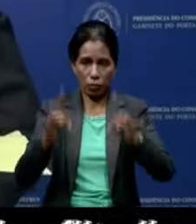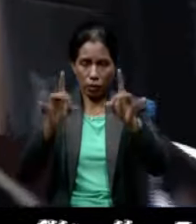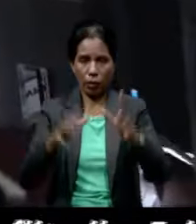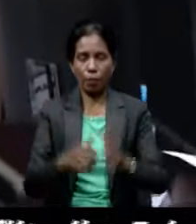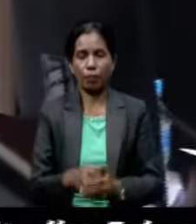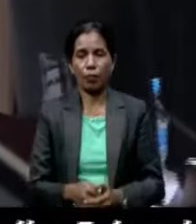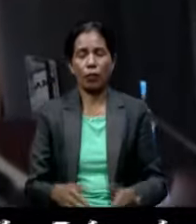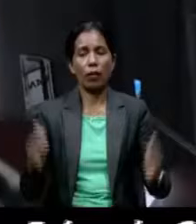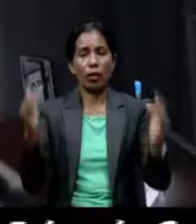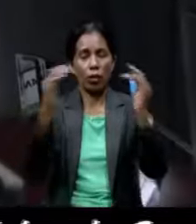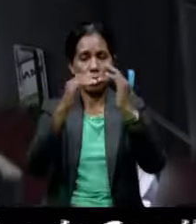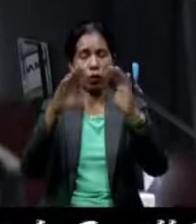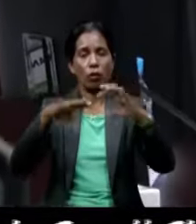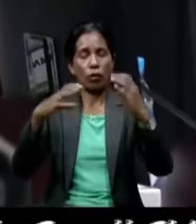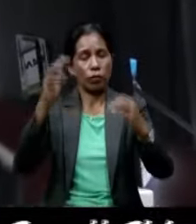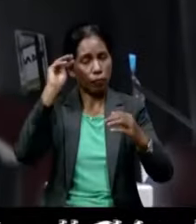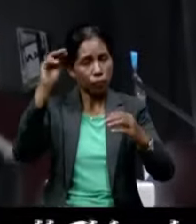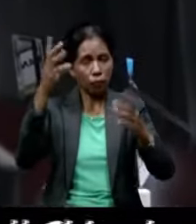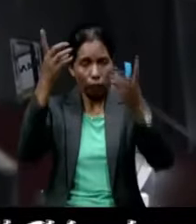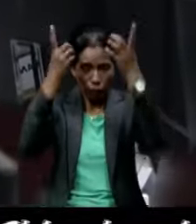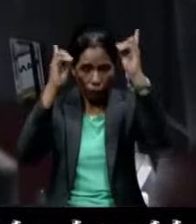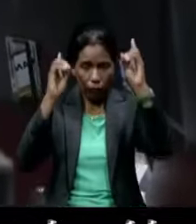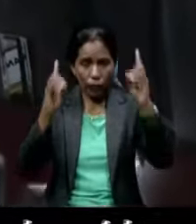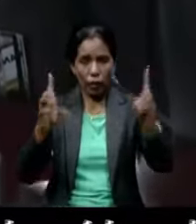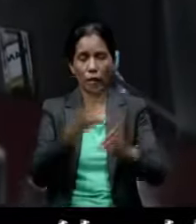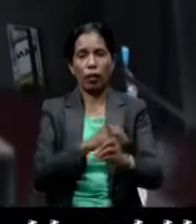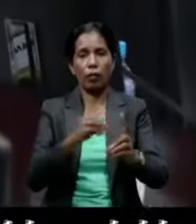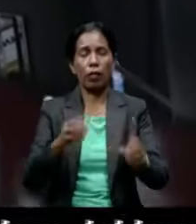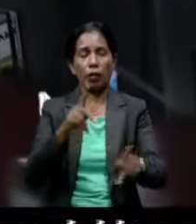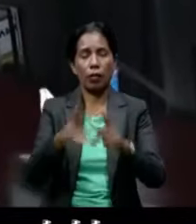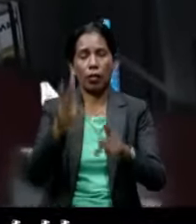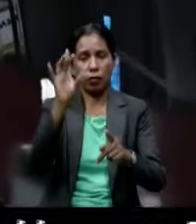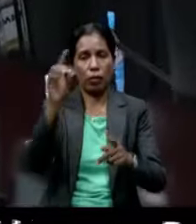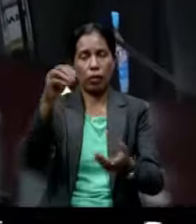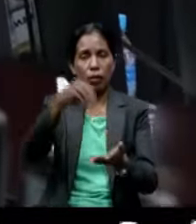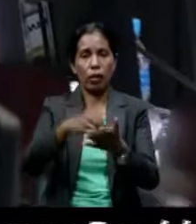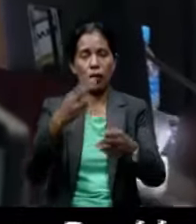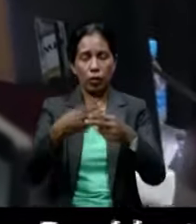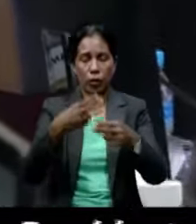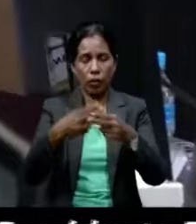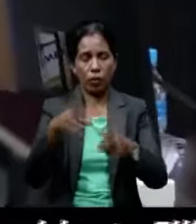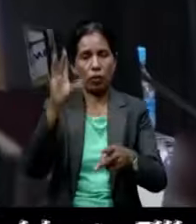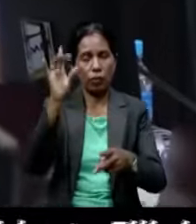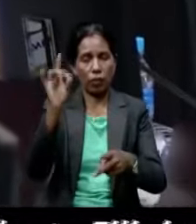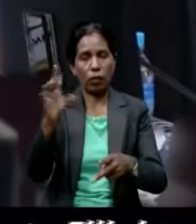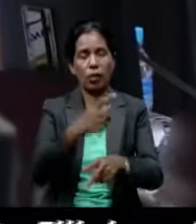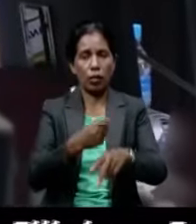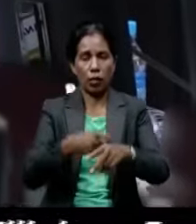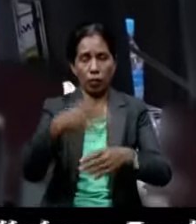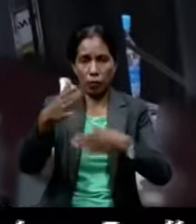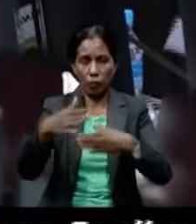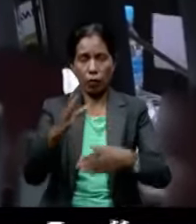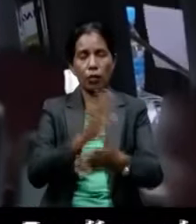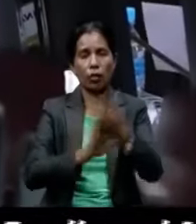Ia reunião com o Conselho Ministro Nemos decide ona herói no herói na Nainualu, onde está o Naran Batore Walu, nebe ia tempo bada que se